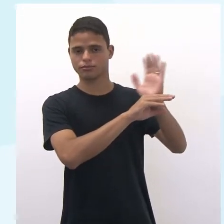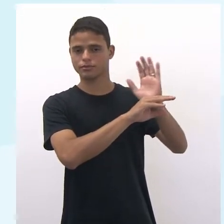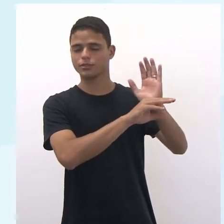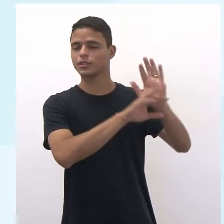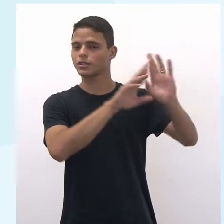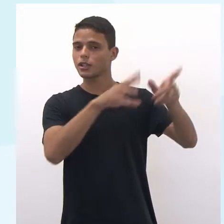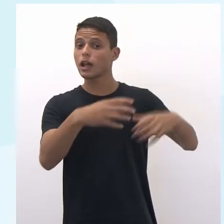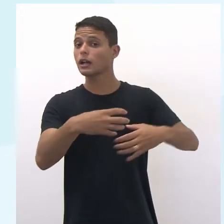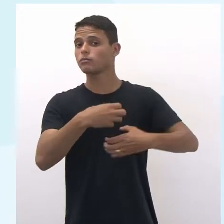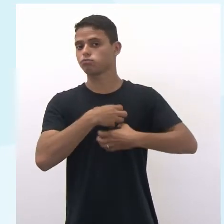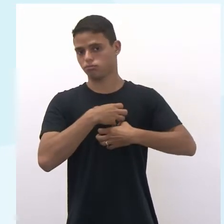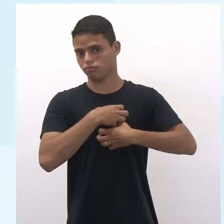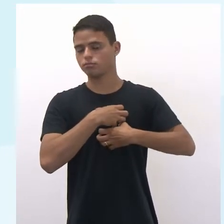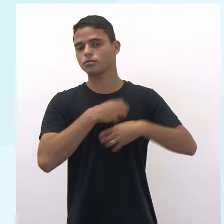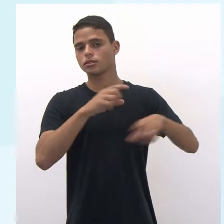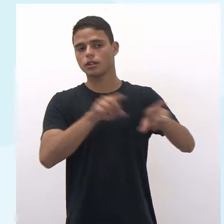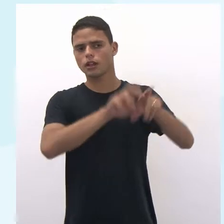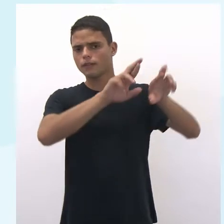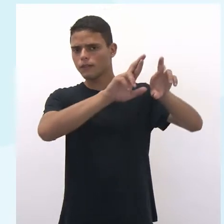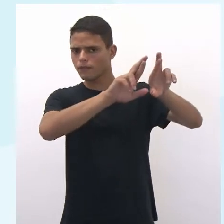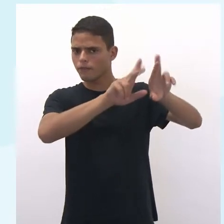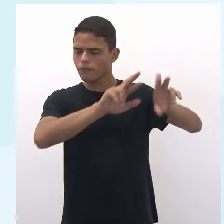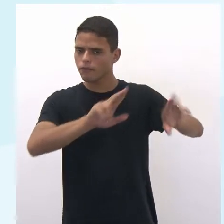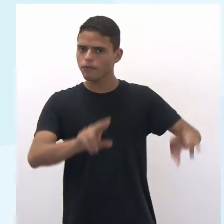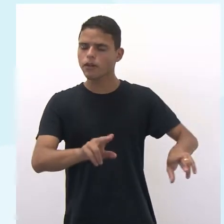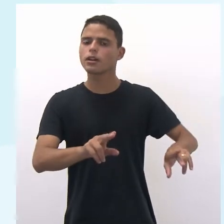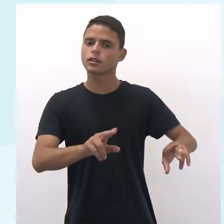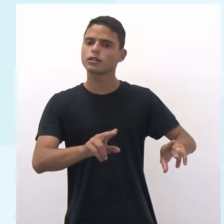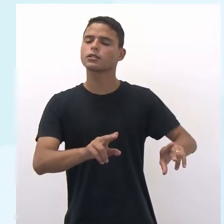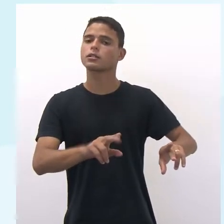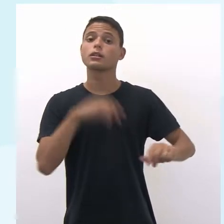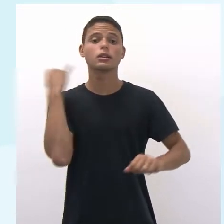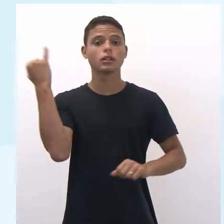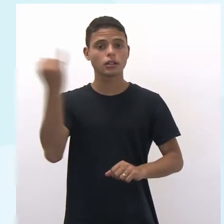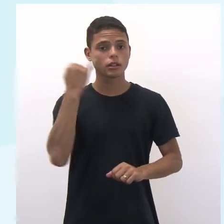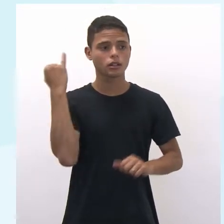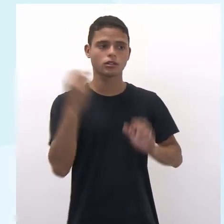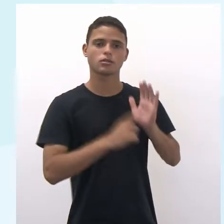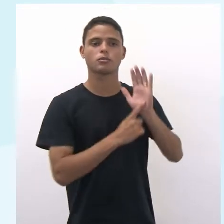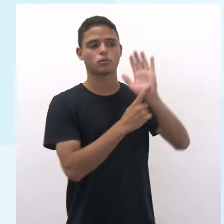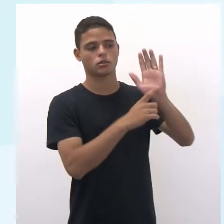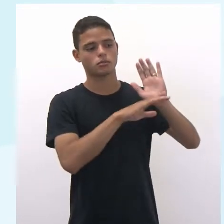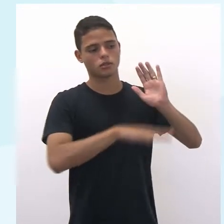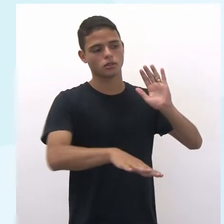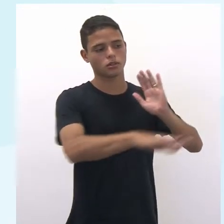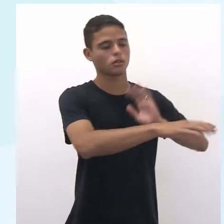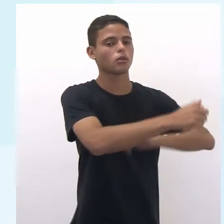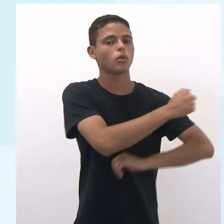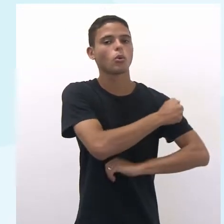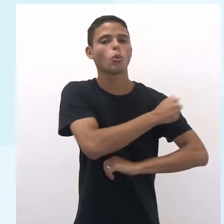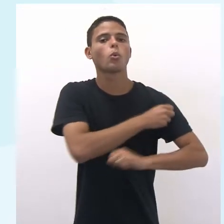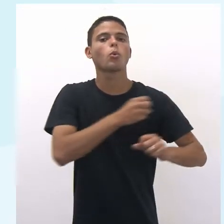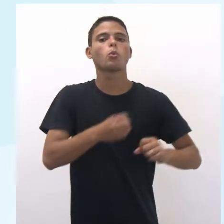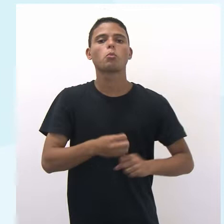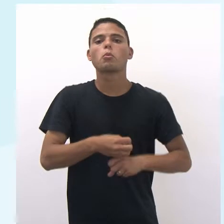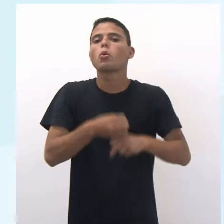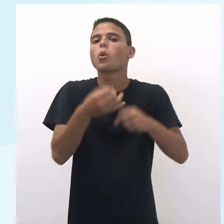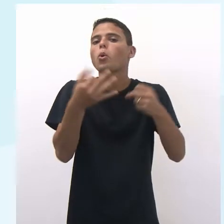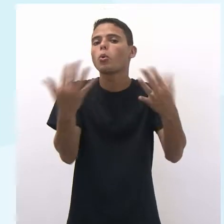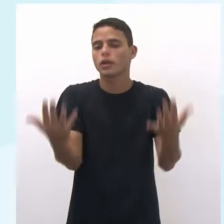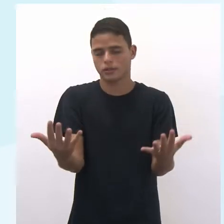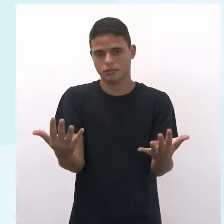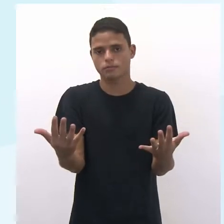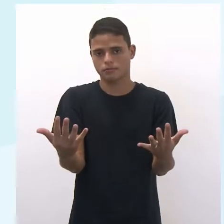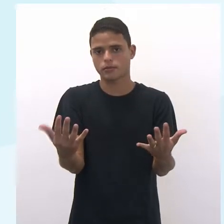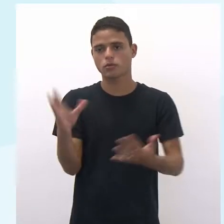vários estilos, várias abordagens, mas é importante apresentar para os nossos alunos quais são as narrativas